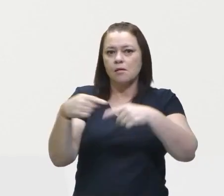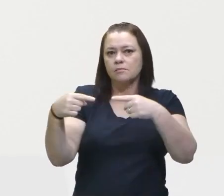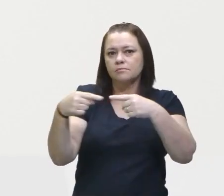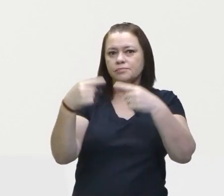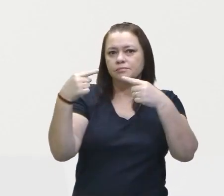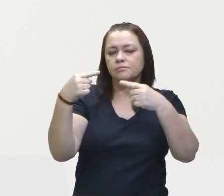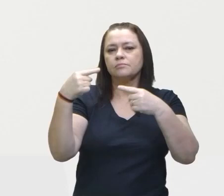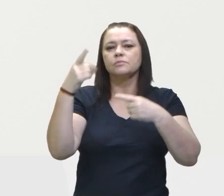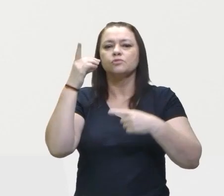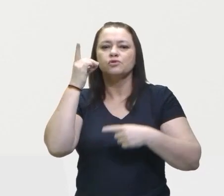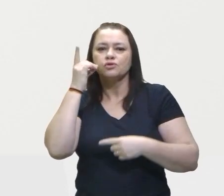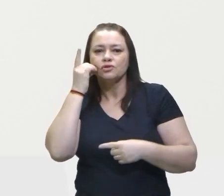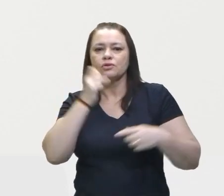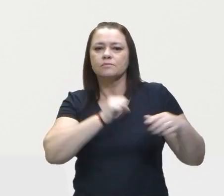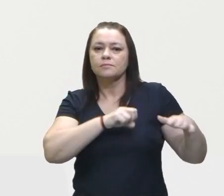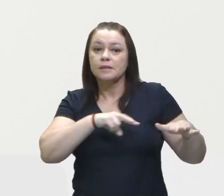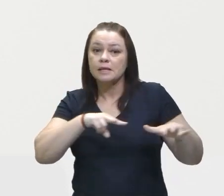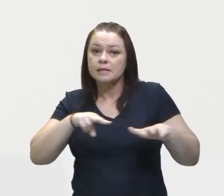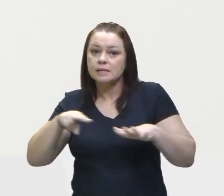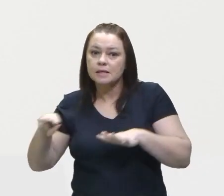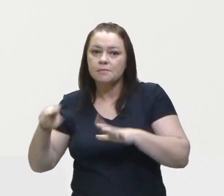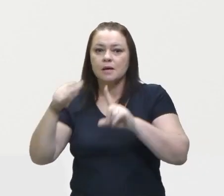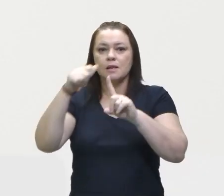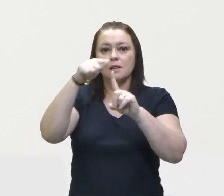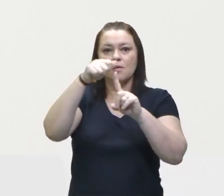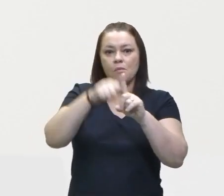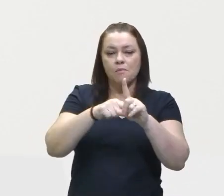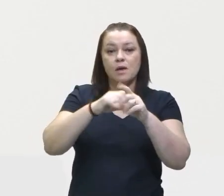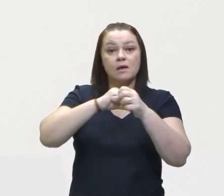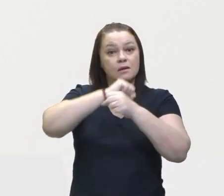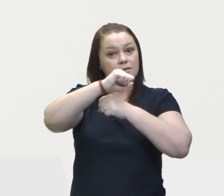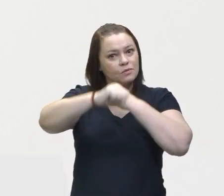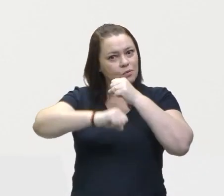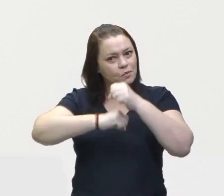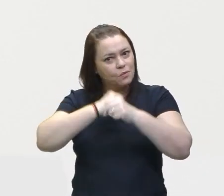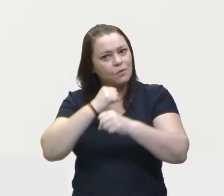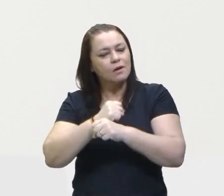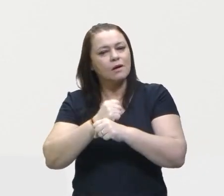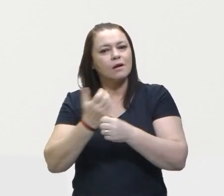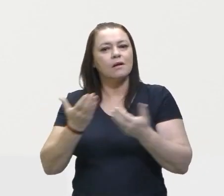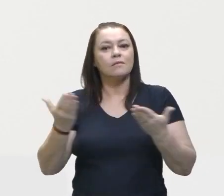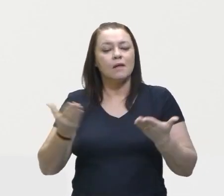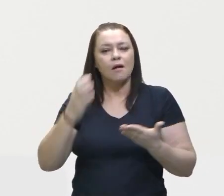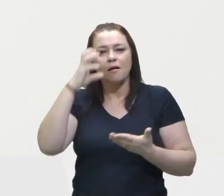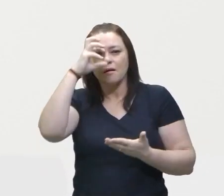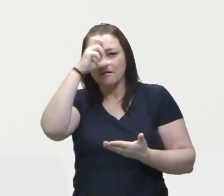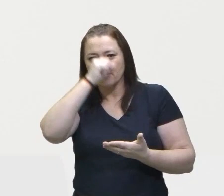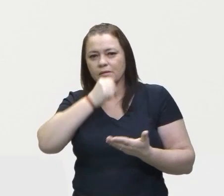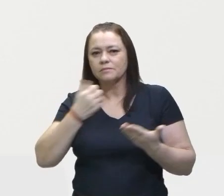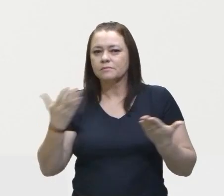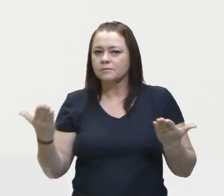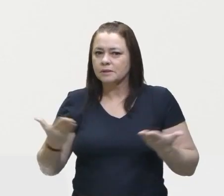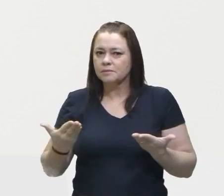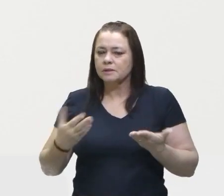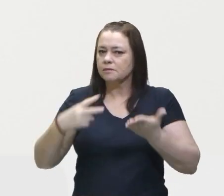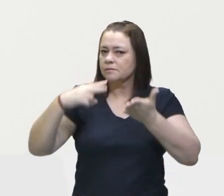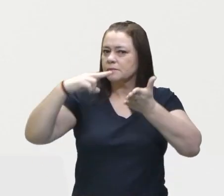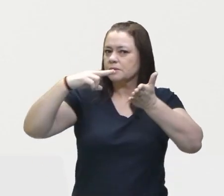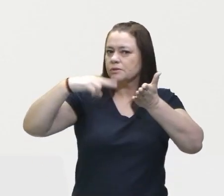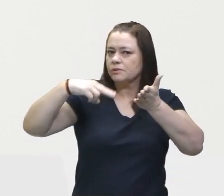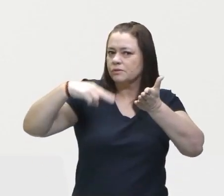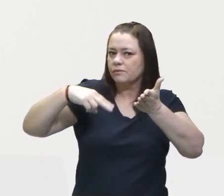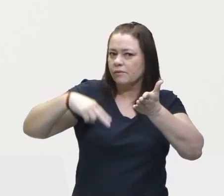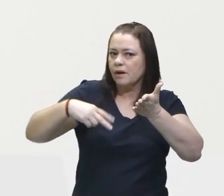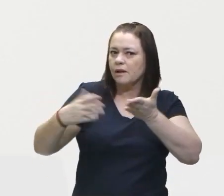a semana, o mês, o ano. Então vamos descobrir aqui, ó, vamos ler aqui, você